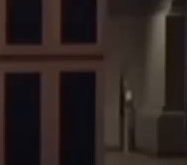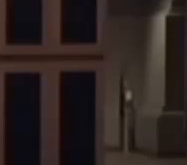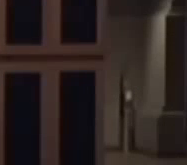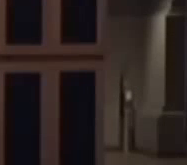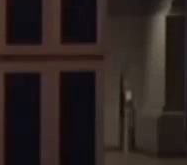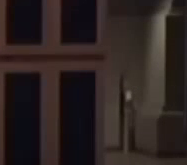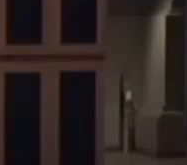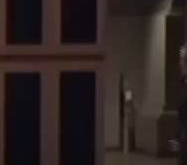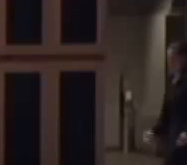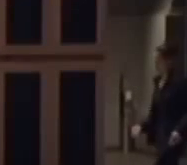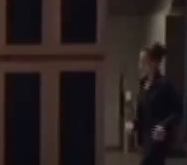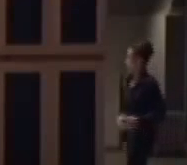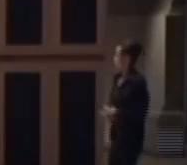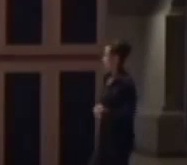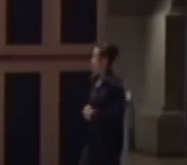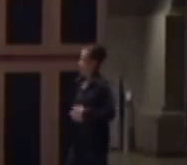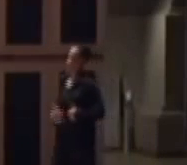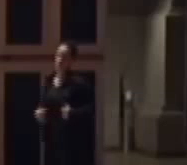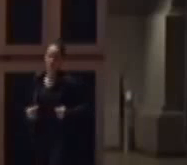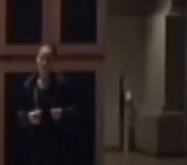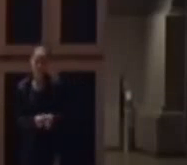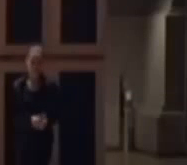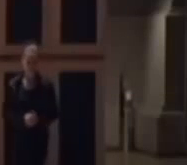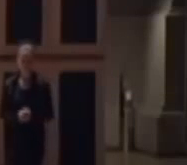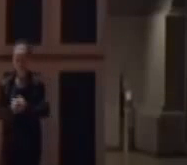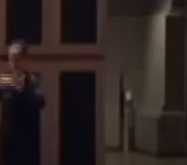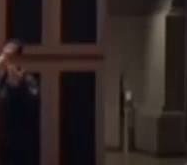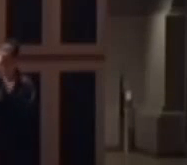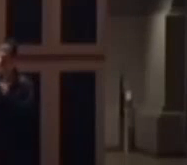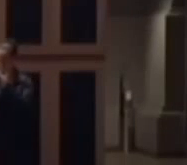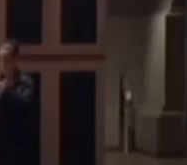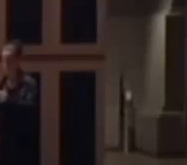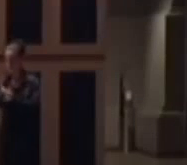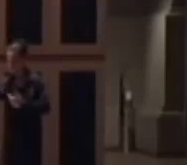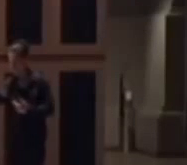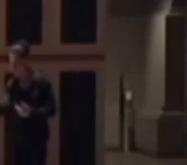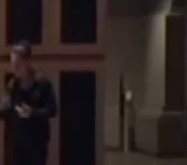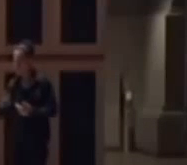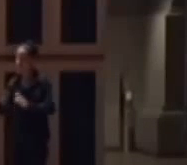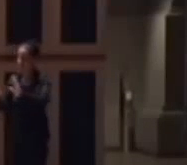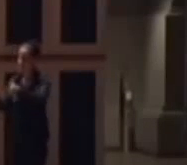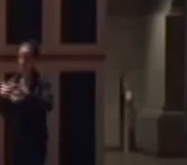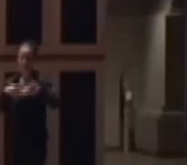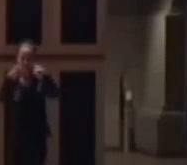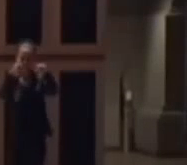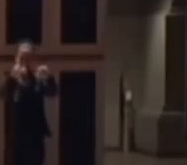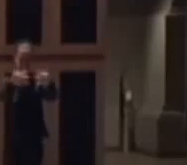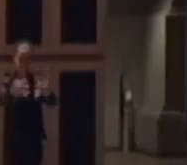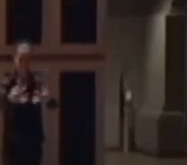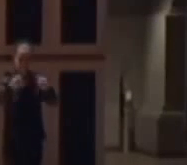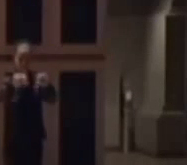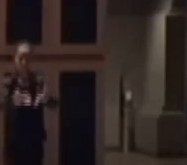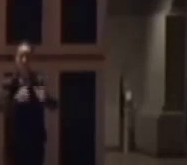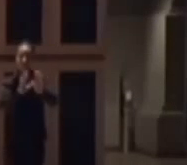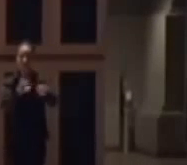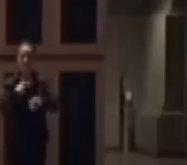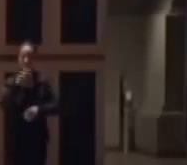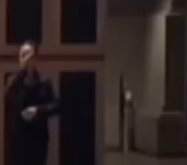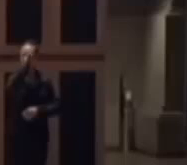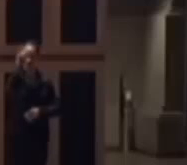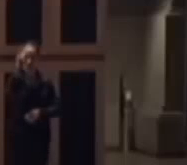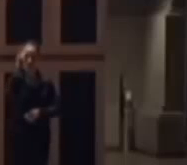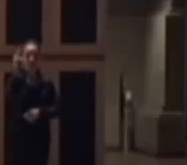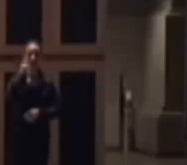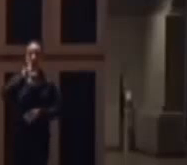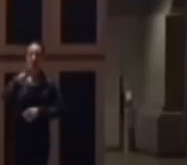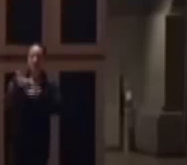Doutora Helena, muito obrigado por sua explanação. Tenho certeza que muito contribuirá para o incremento das parcerias